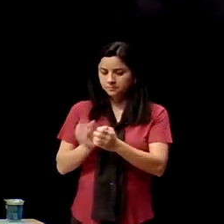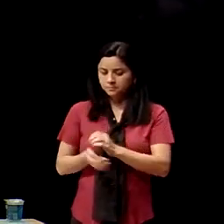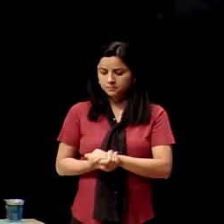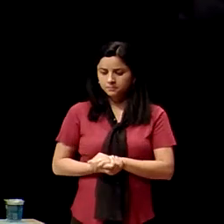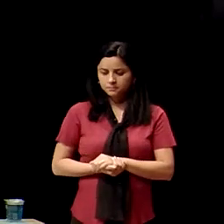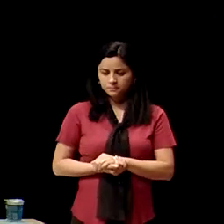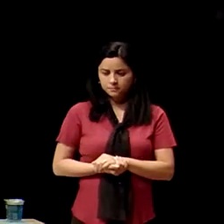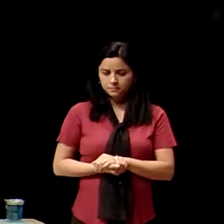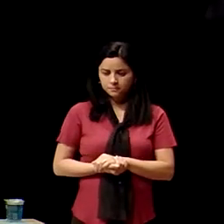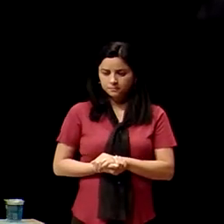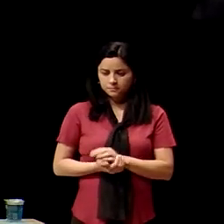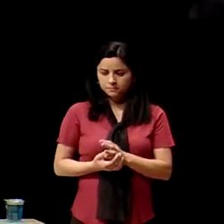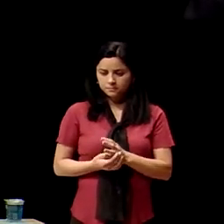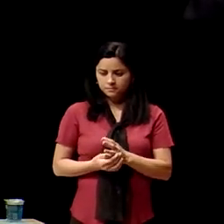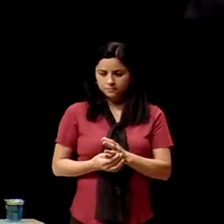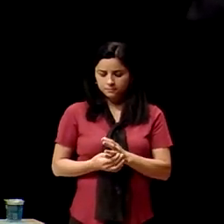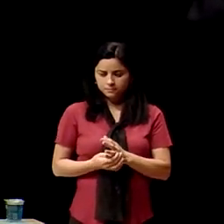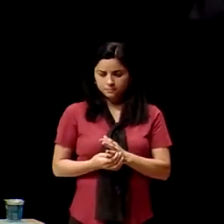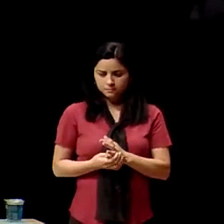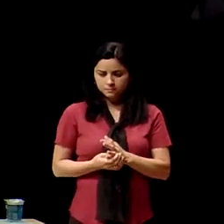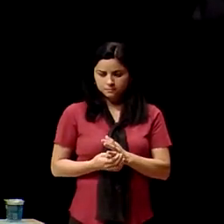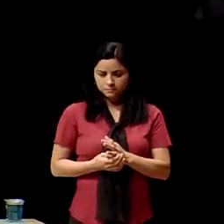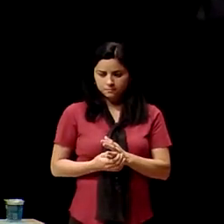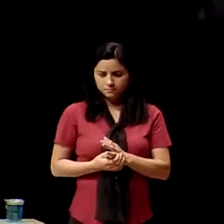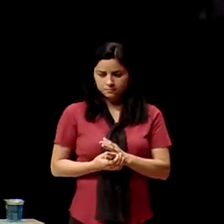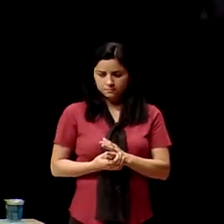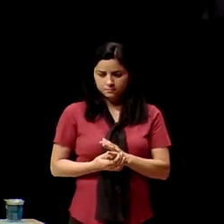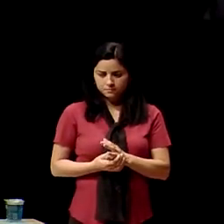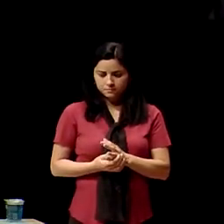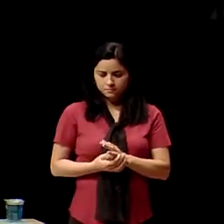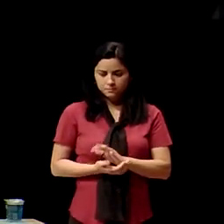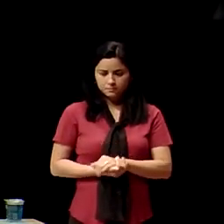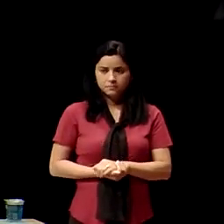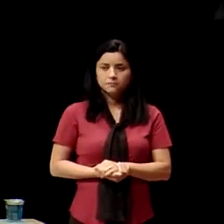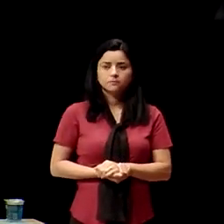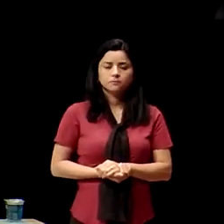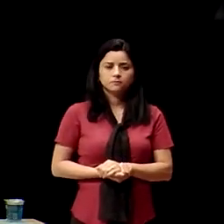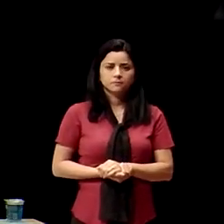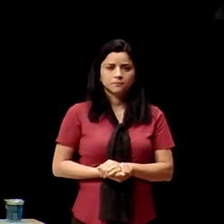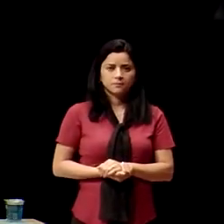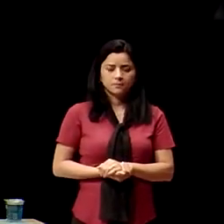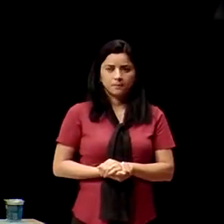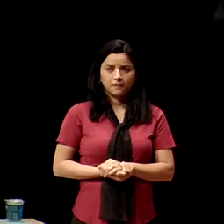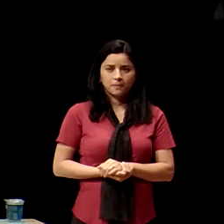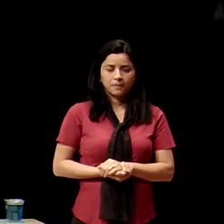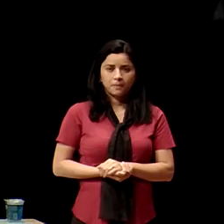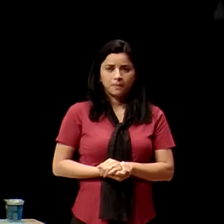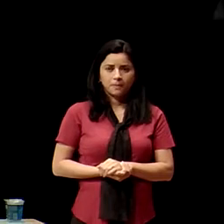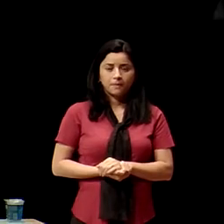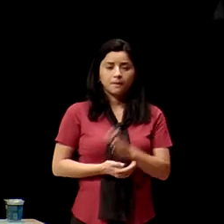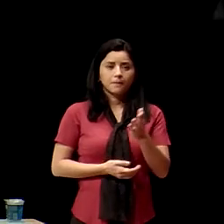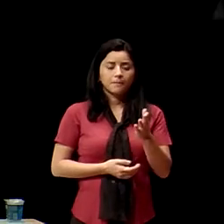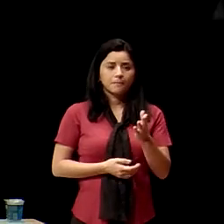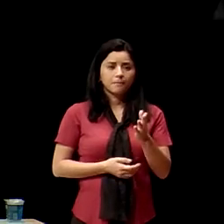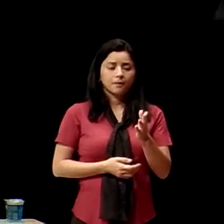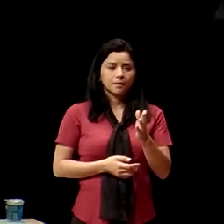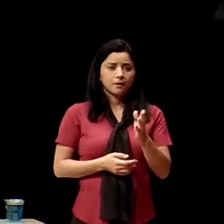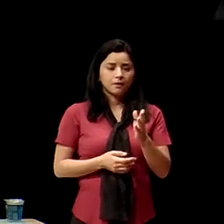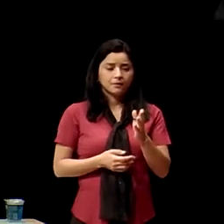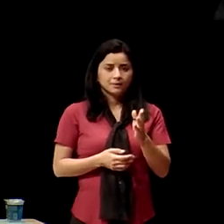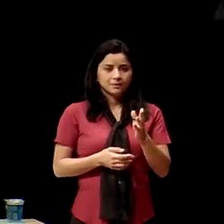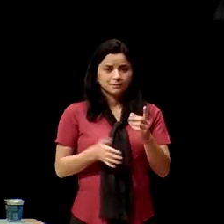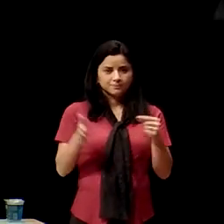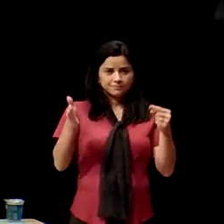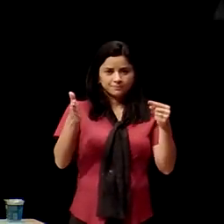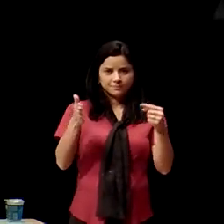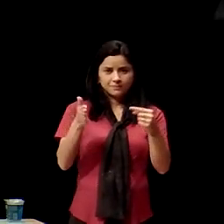Exemplifying different understandings of the mission of social pedagogy. Isso faz parte da